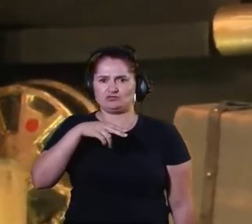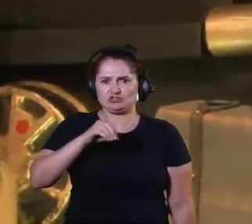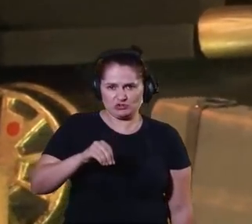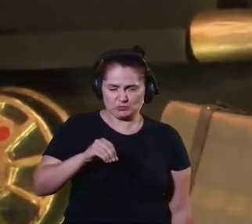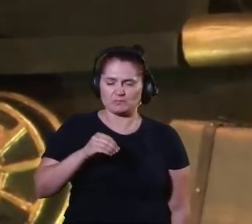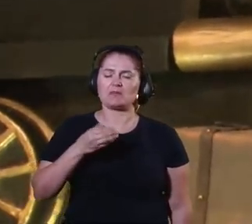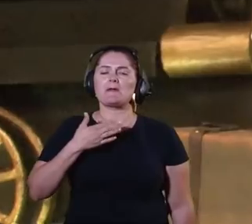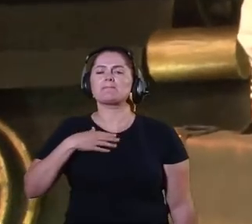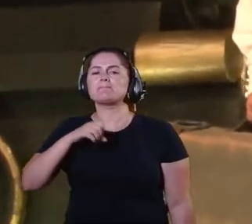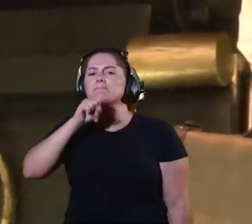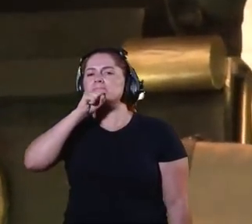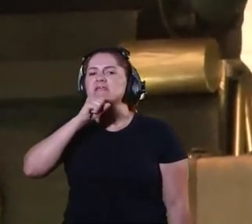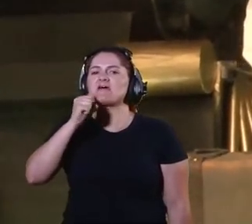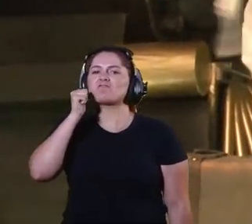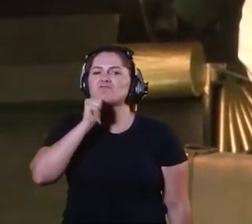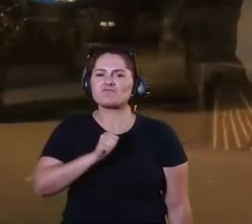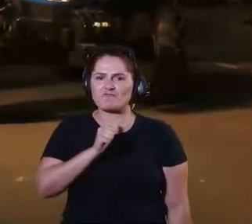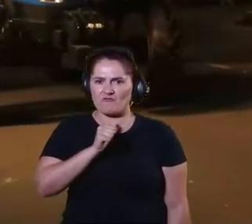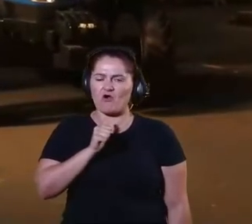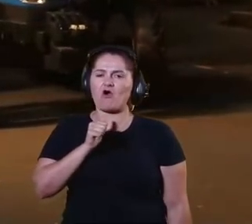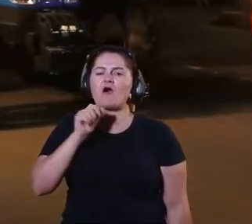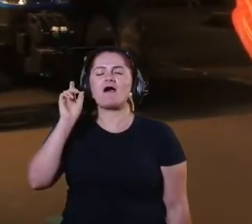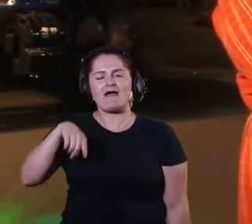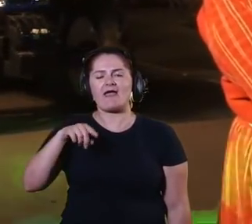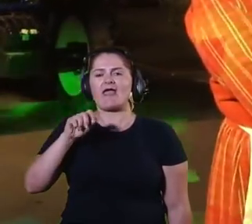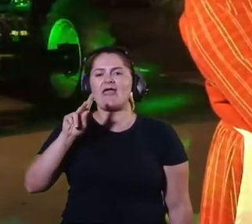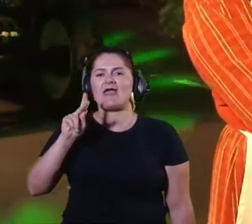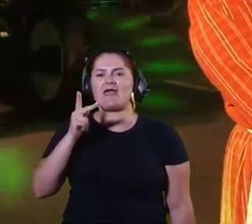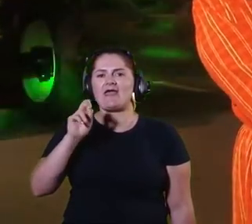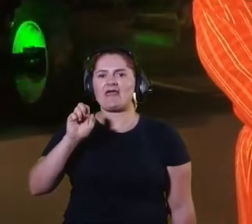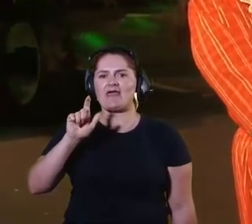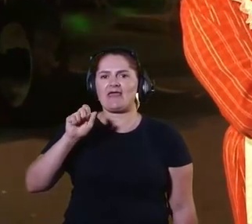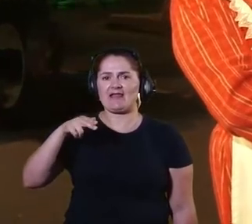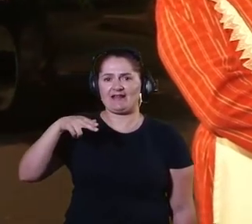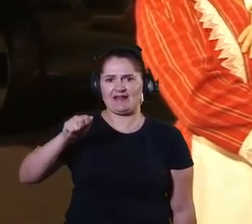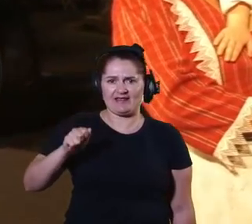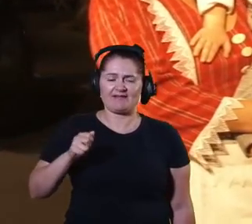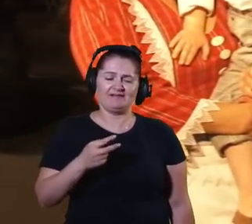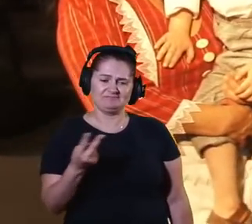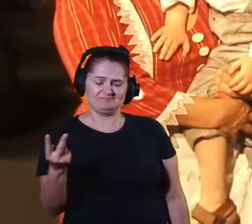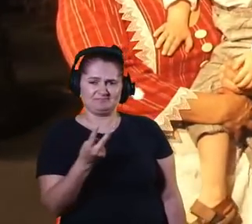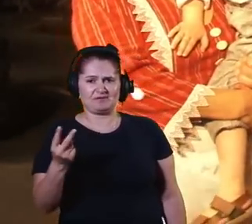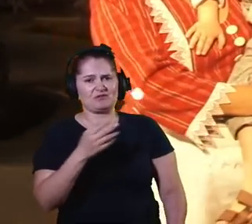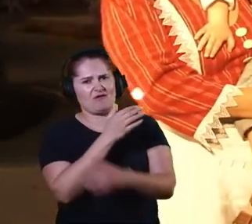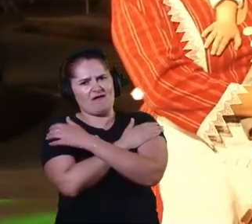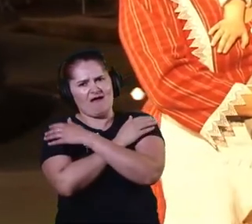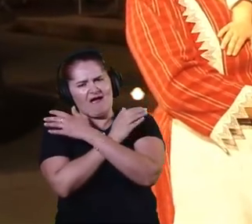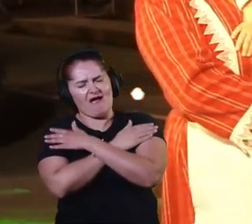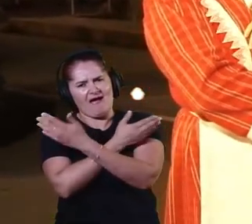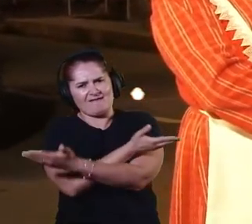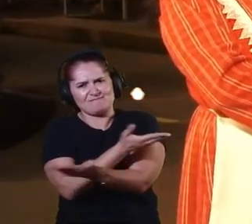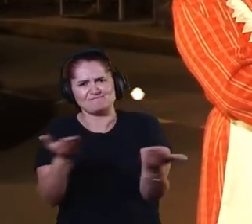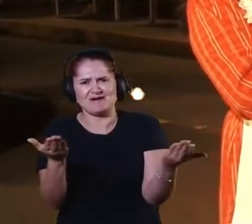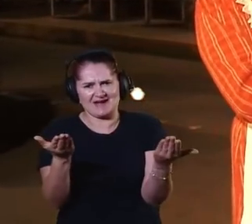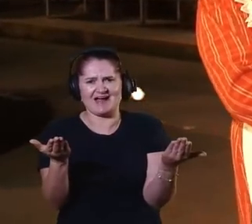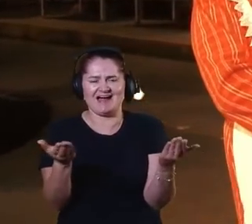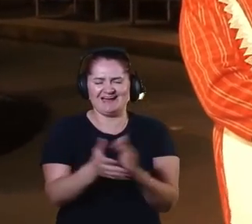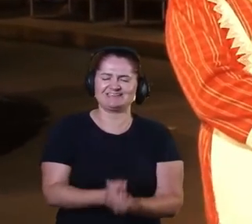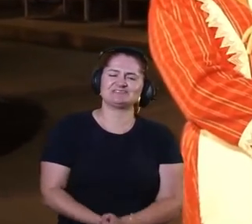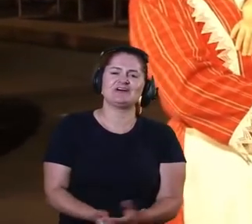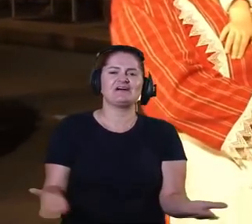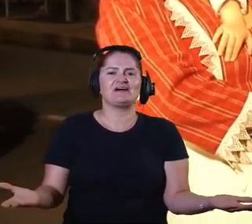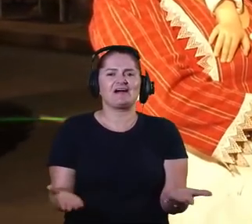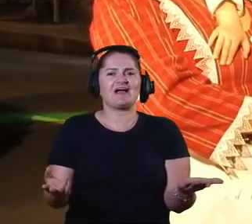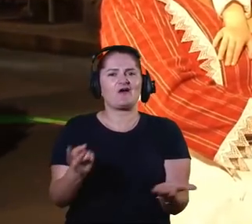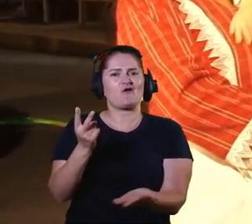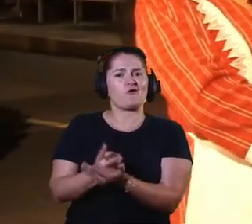Modena. Aldino? Aldino. Então, seu Aldino, dona Helena, aquele abraço da equipe da X-Play aqui. E vamos